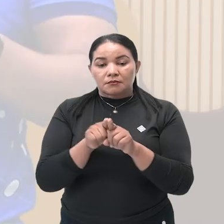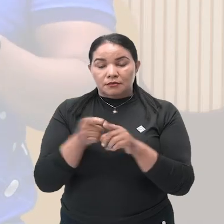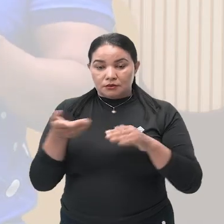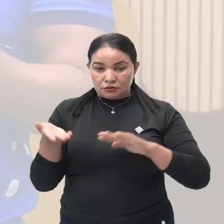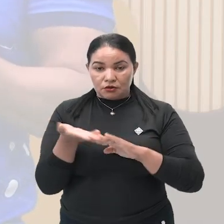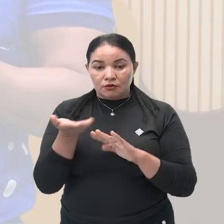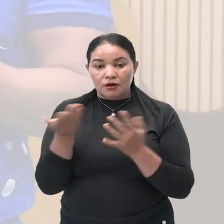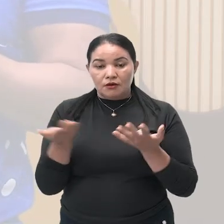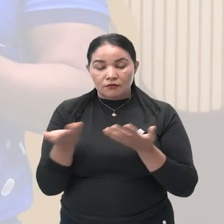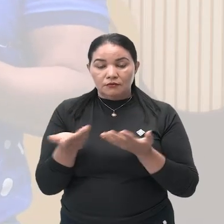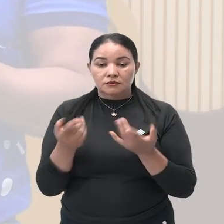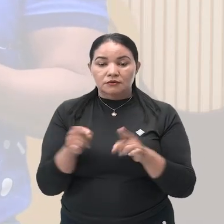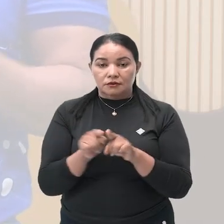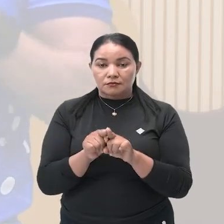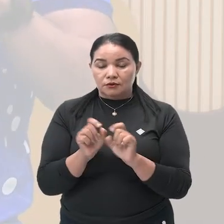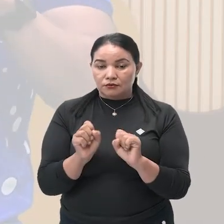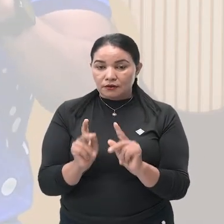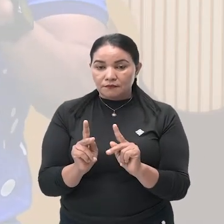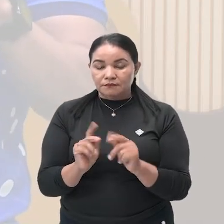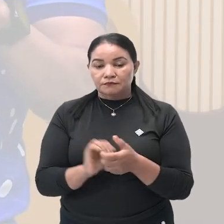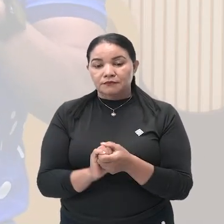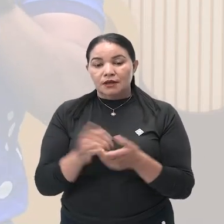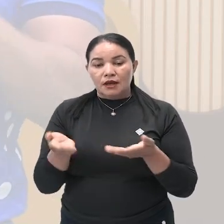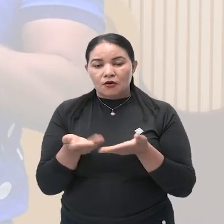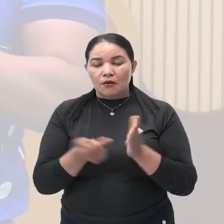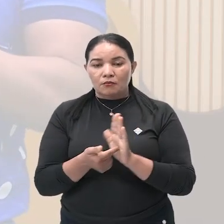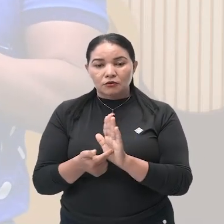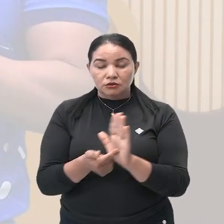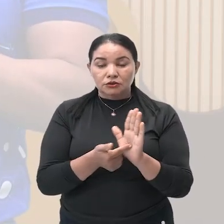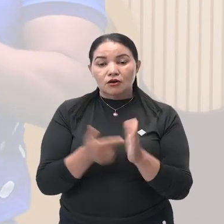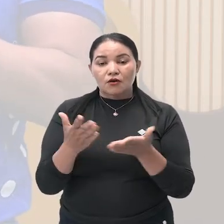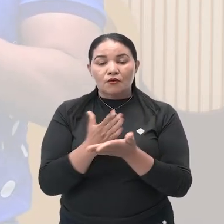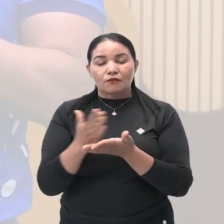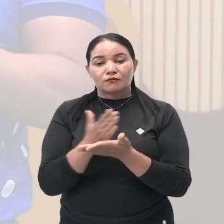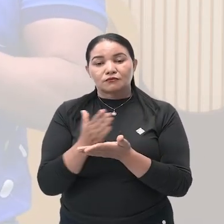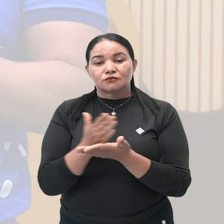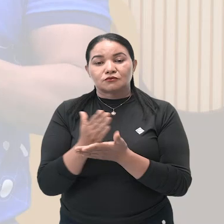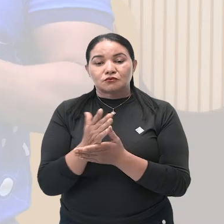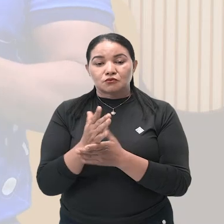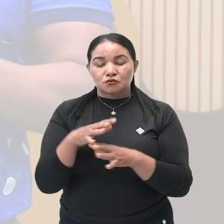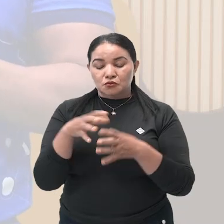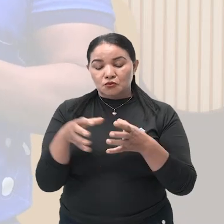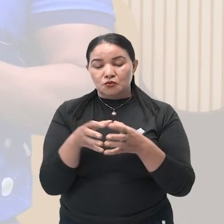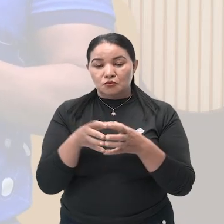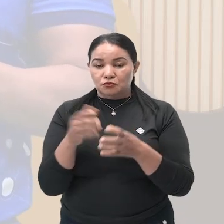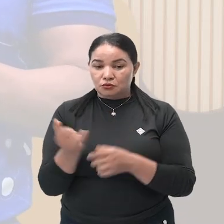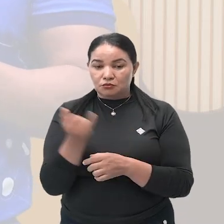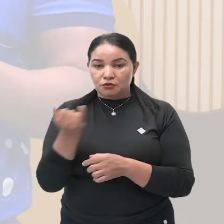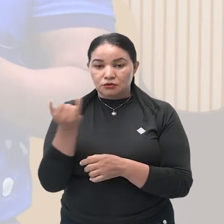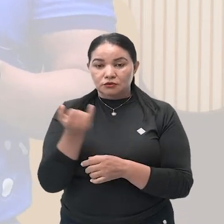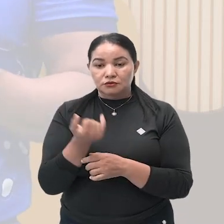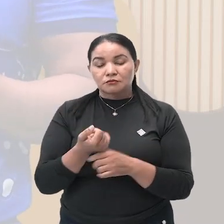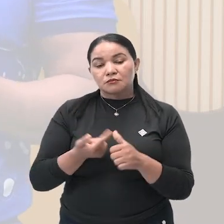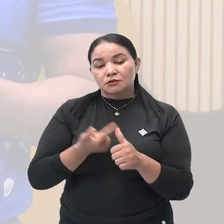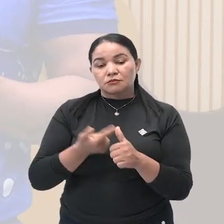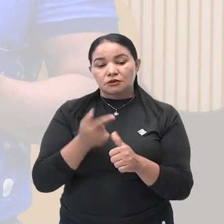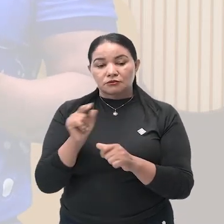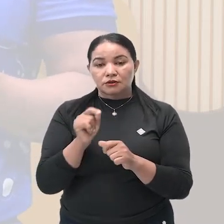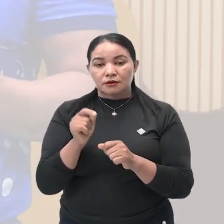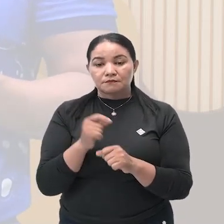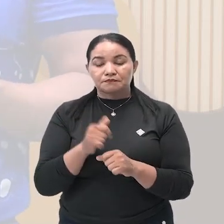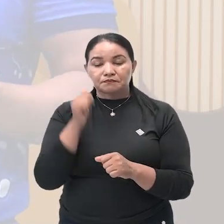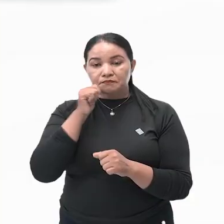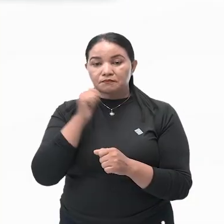mais atuais, por assim dizer, tá certo? Vou destacar alguns desses movimentos que eu acho importantes. O primeiro que eu vou destacar é o movimento